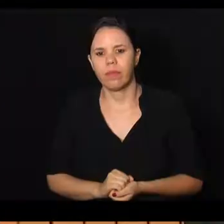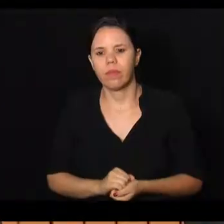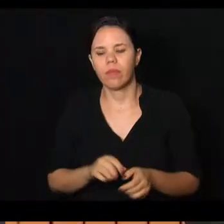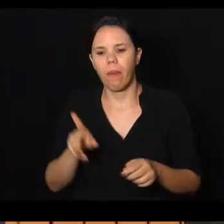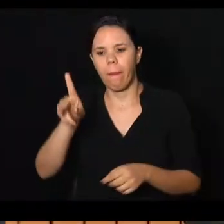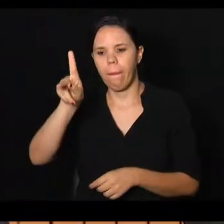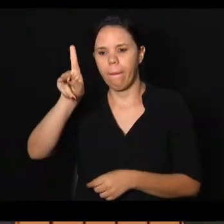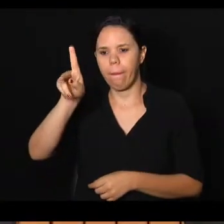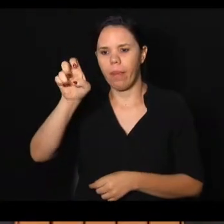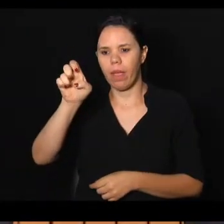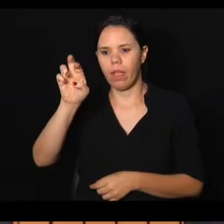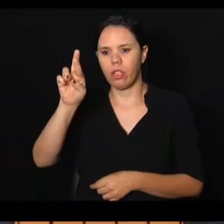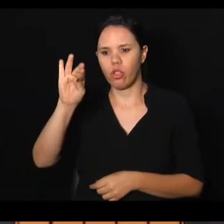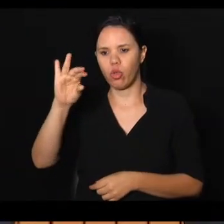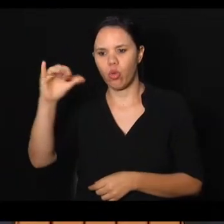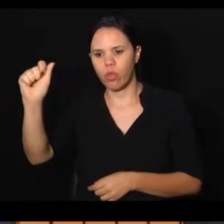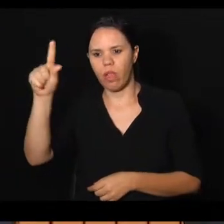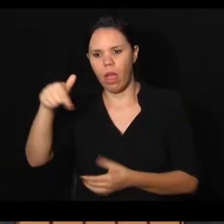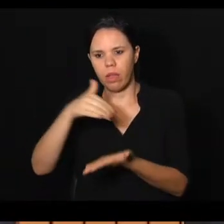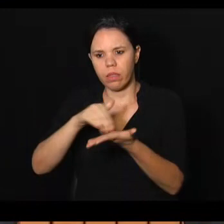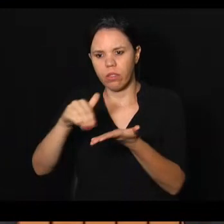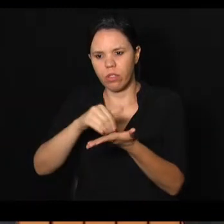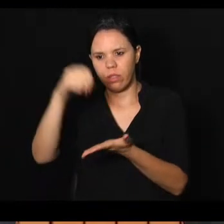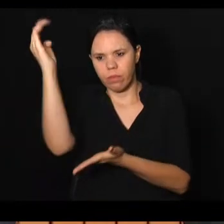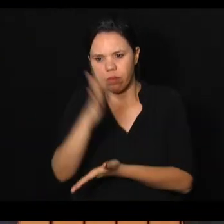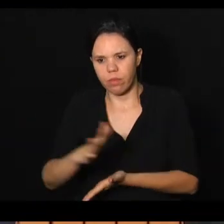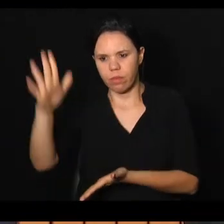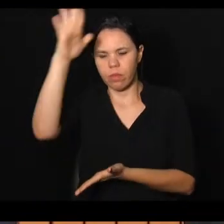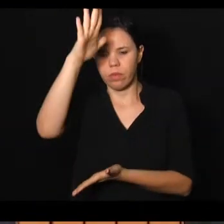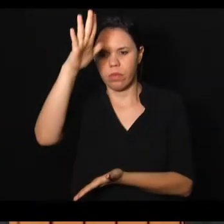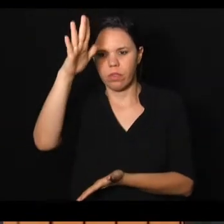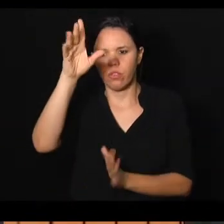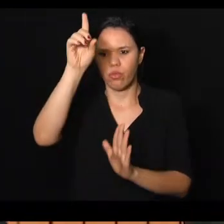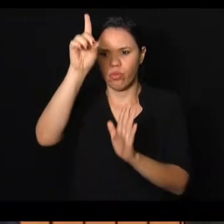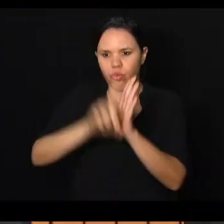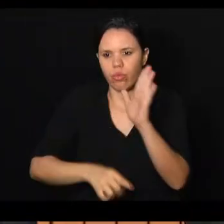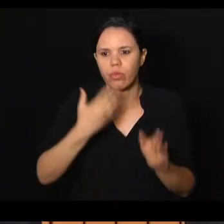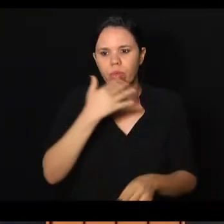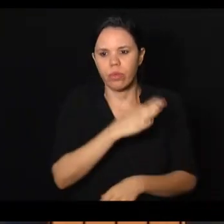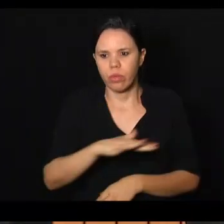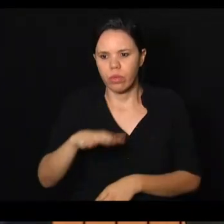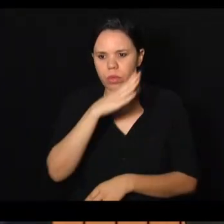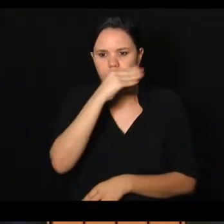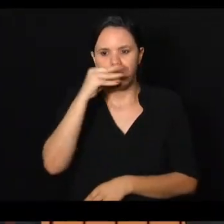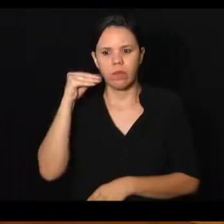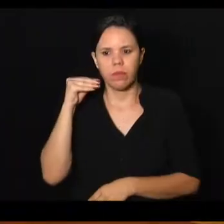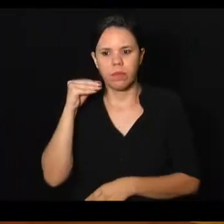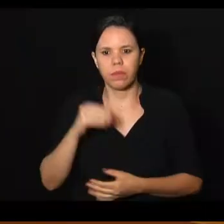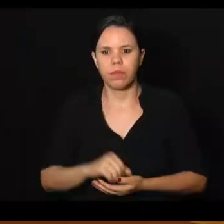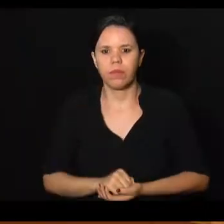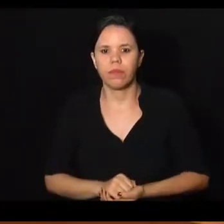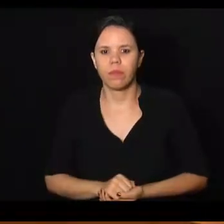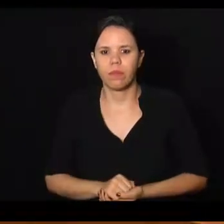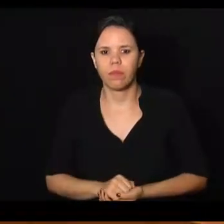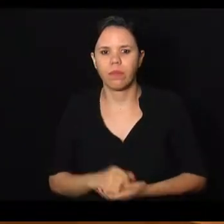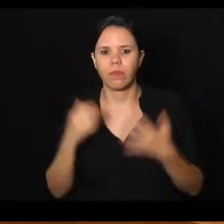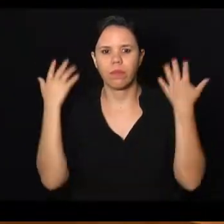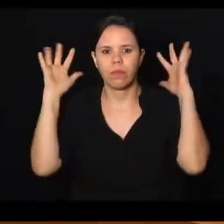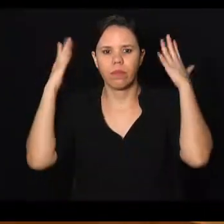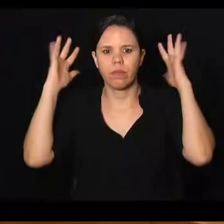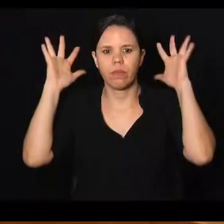Petrúcia de Mello, que é a secretária nacional dos Direitos da Criança e do Adolescente.